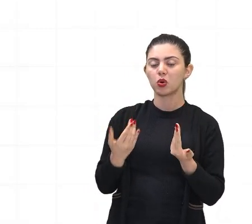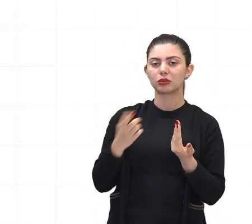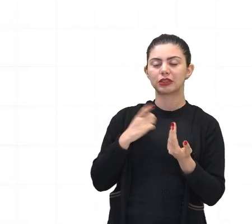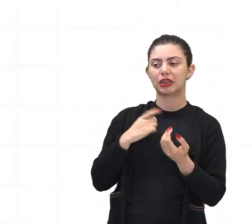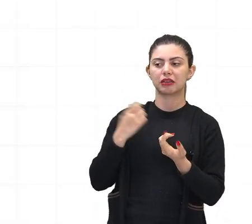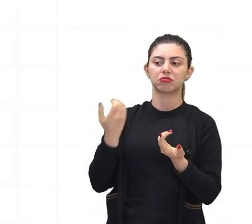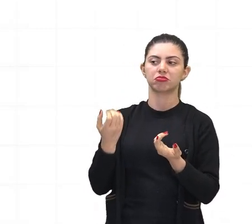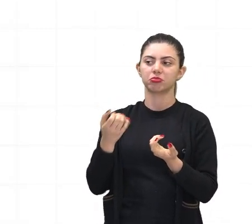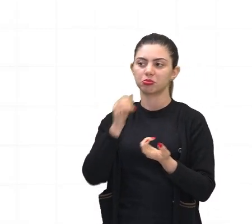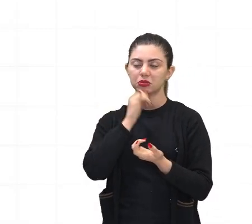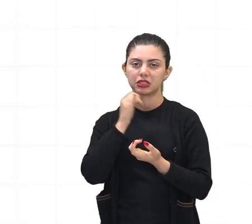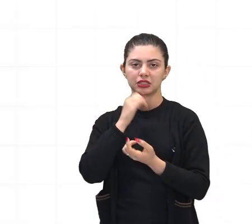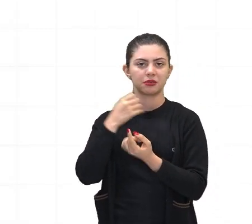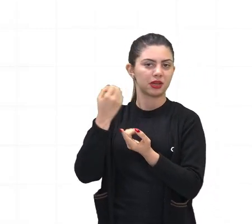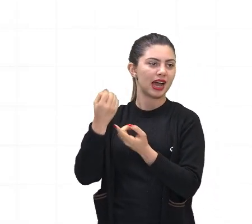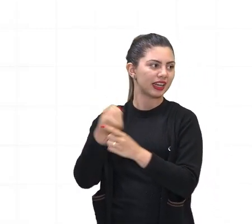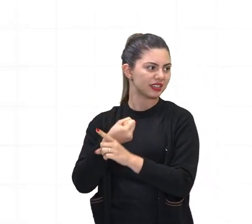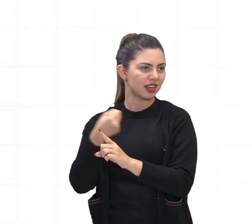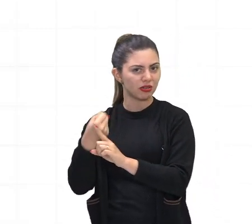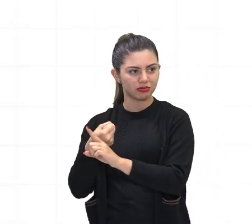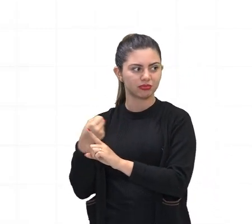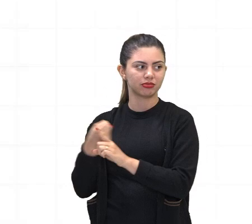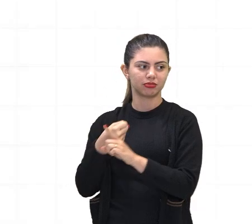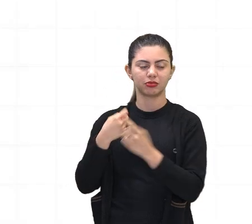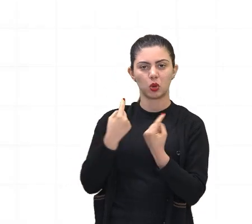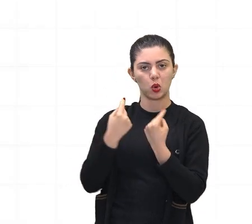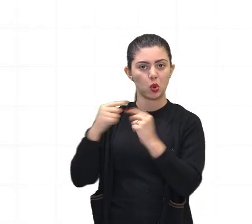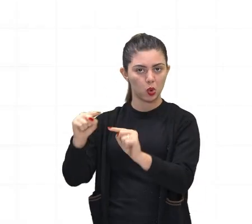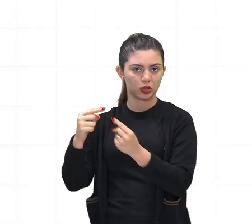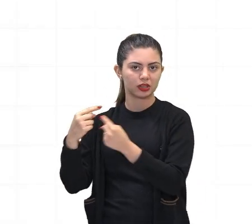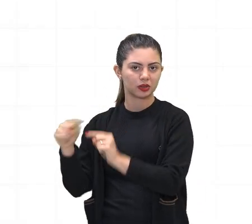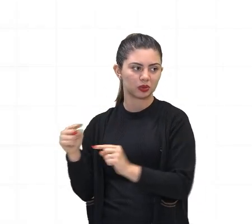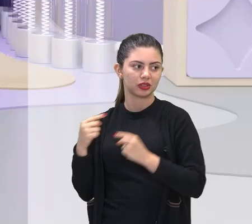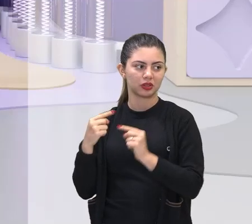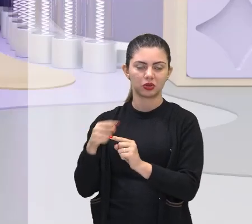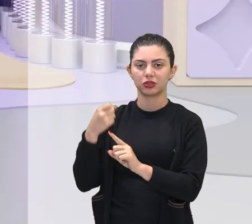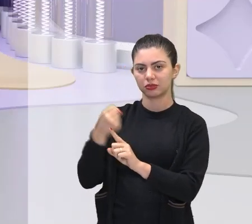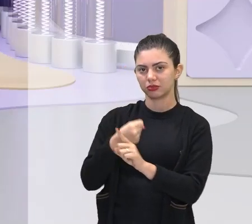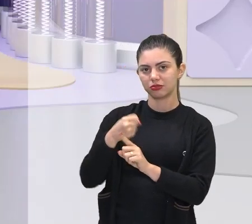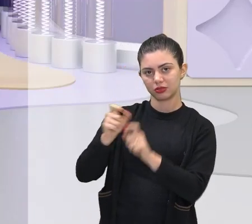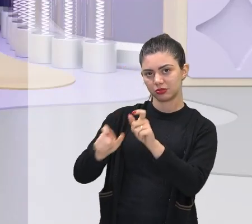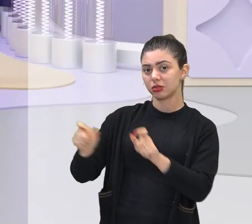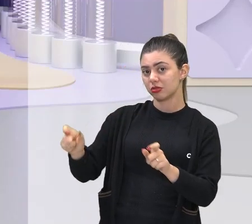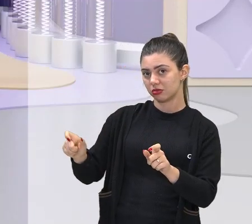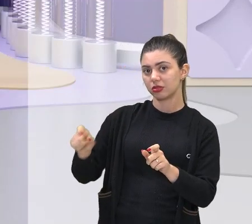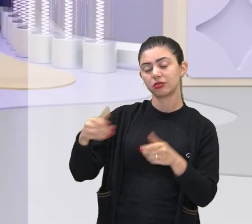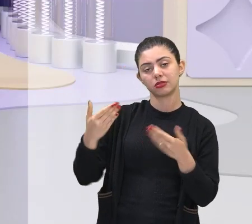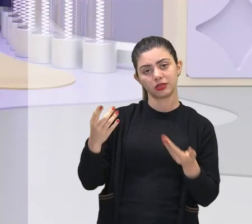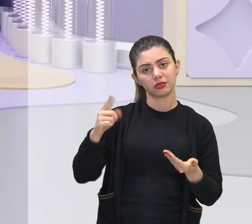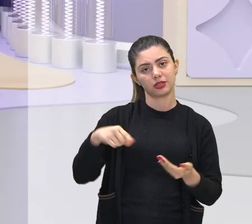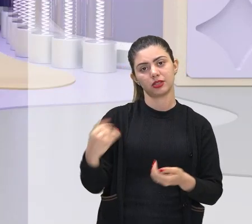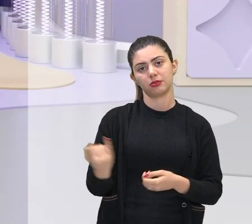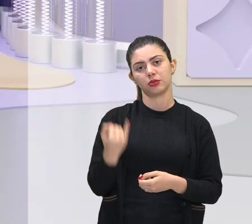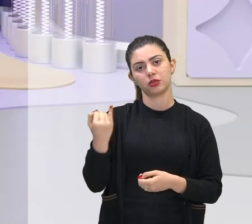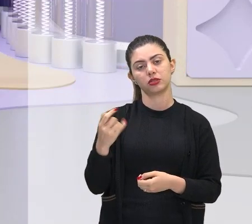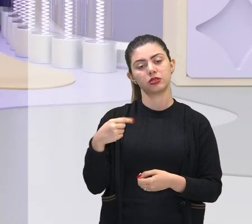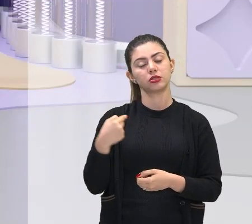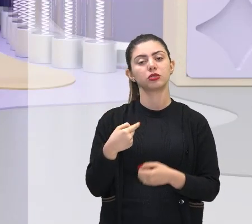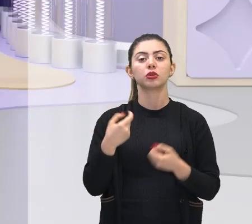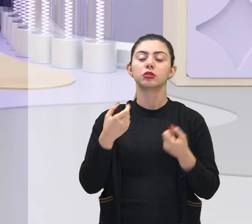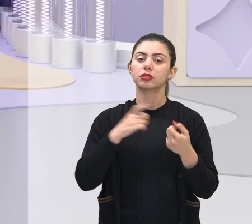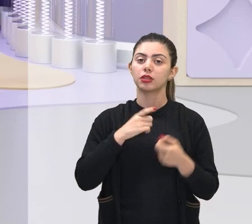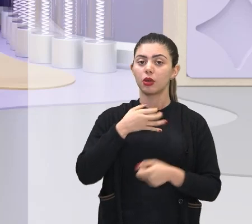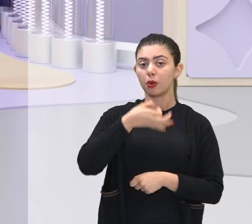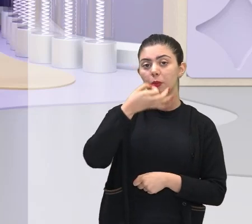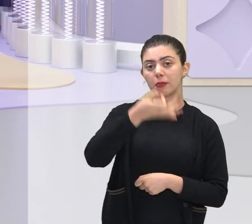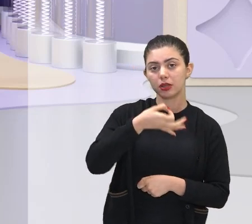as outras pessoas. Então, alunos, isso é muito importante. A gente dizer o que pensa,